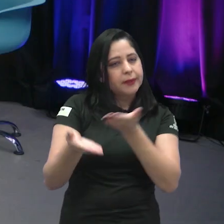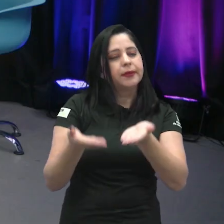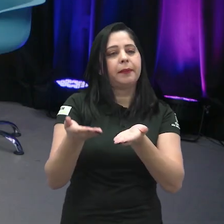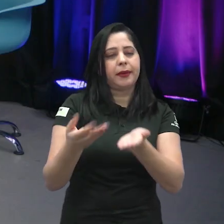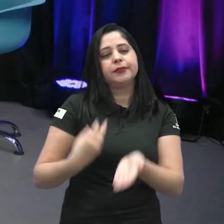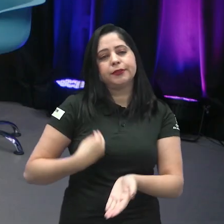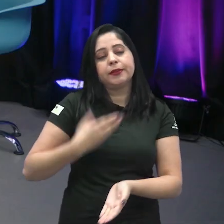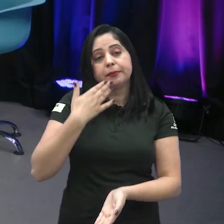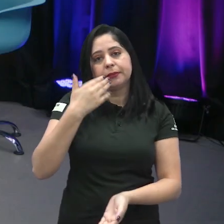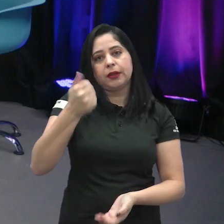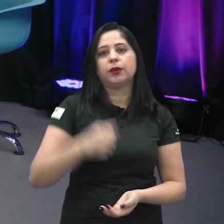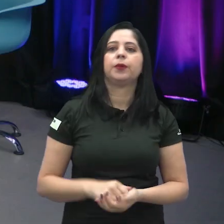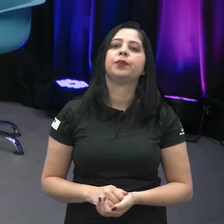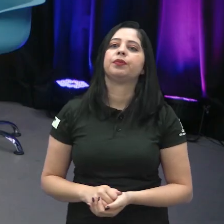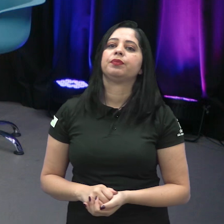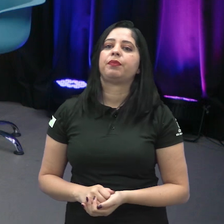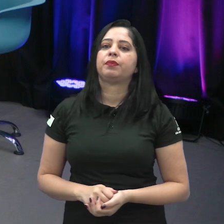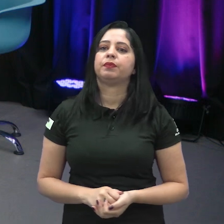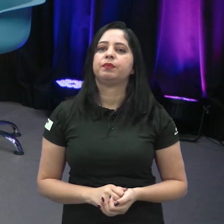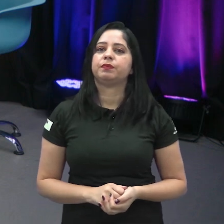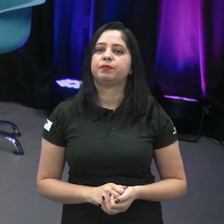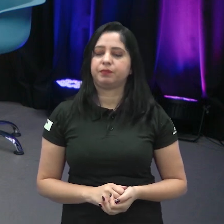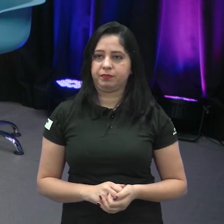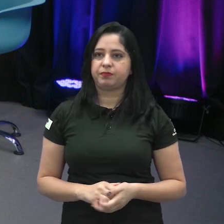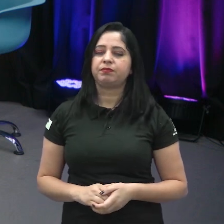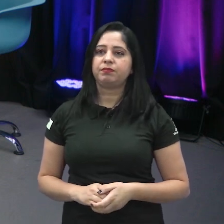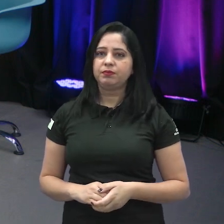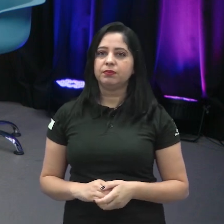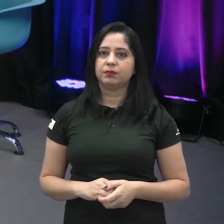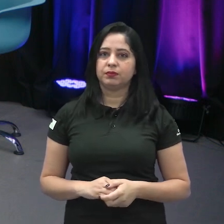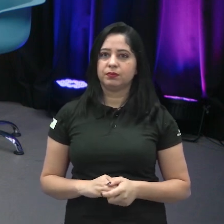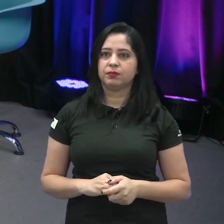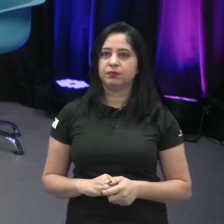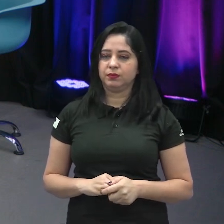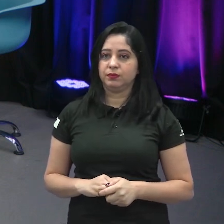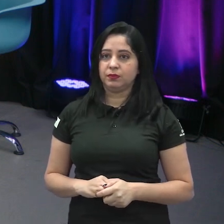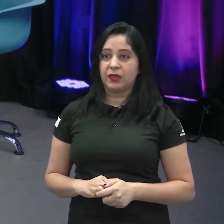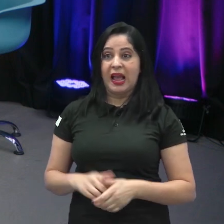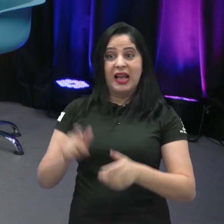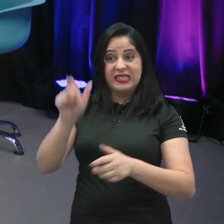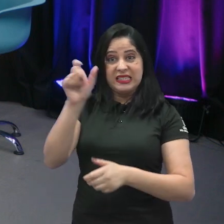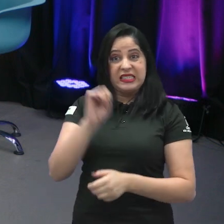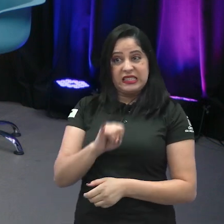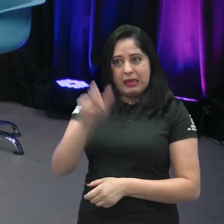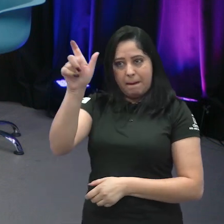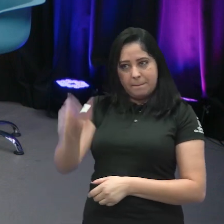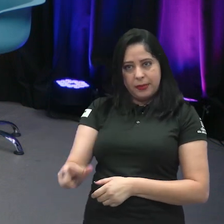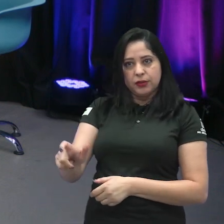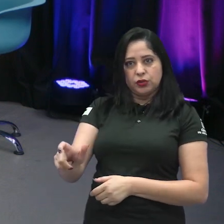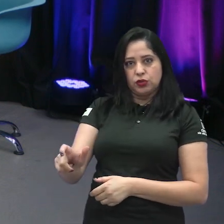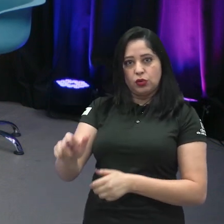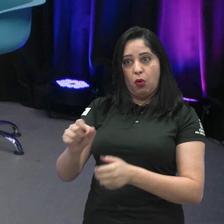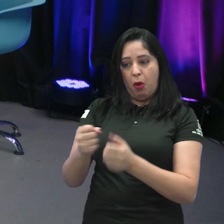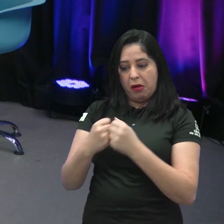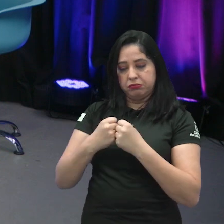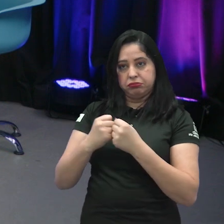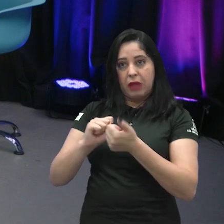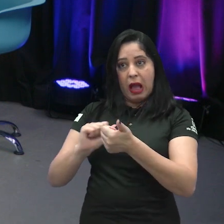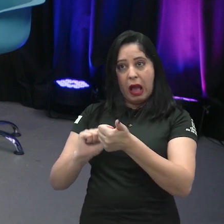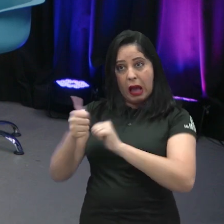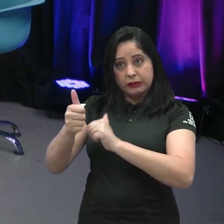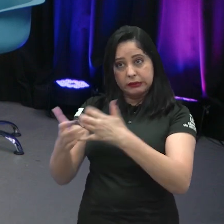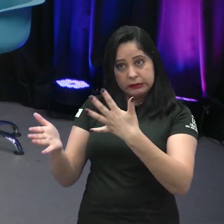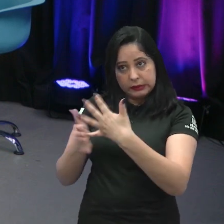Sim. Existe algum apoio hoje aos atletas locais que competem em nível nacional e internacional? Sim,